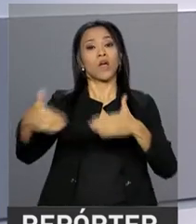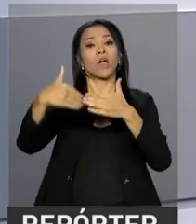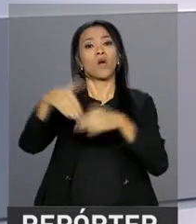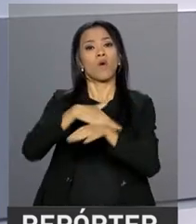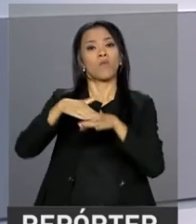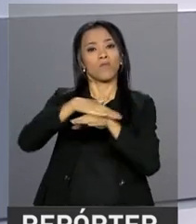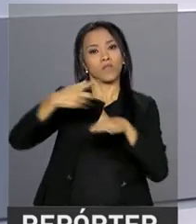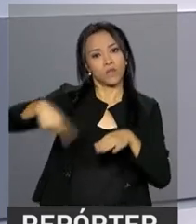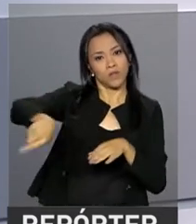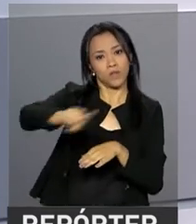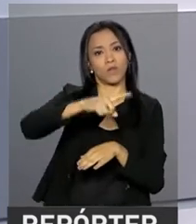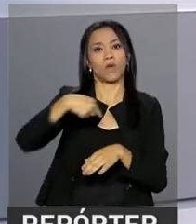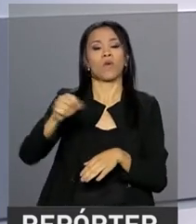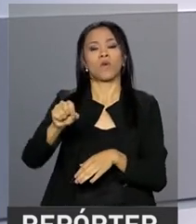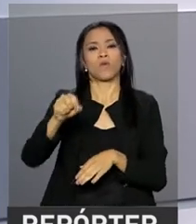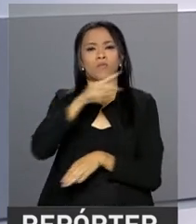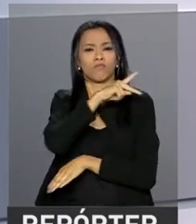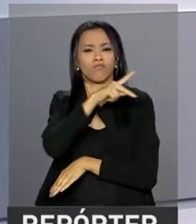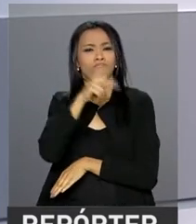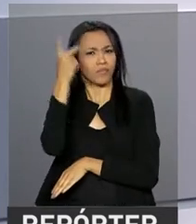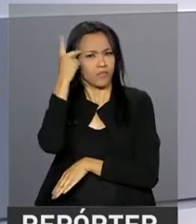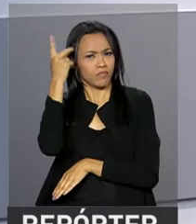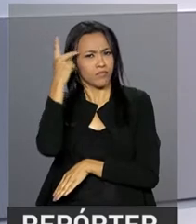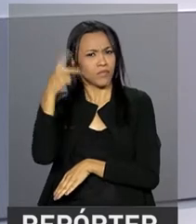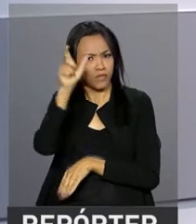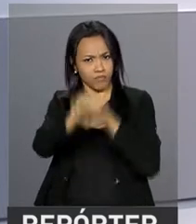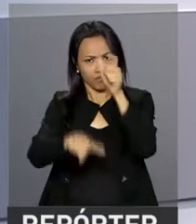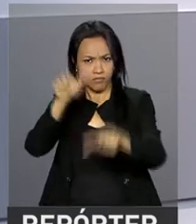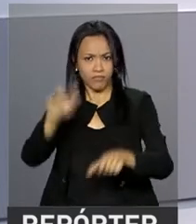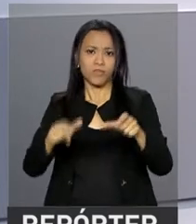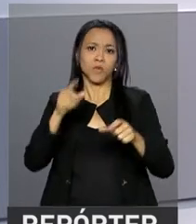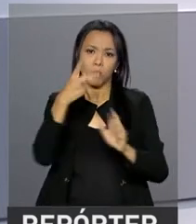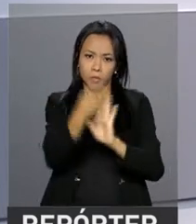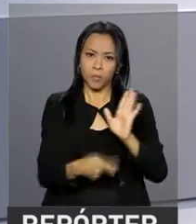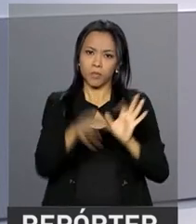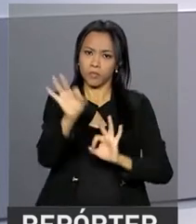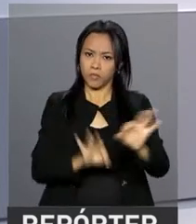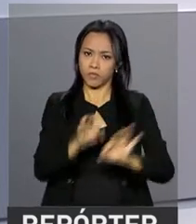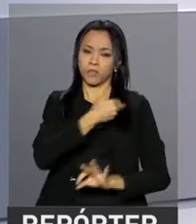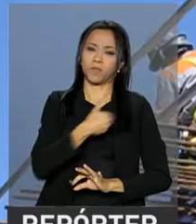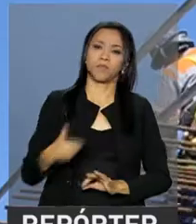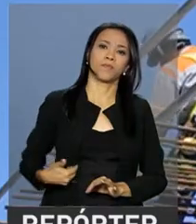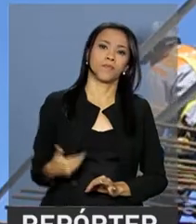de habitação sobre a importância desse setor nesse projeto do governo.